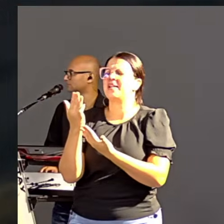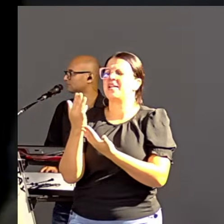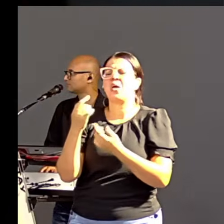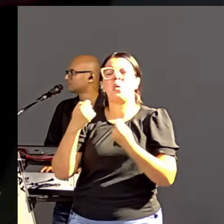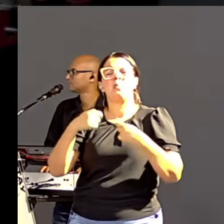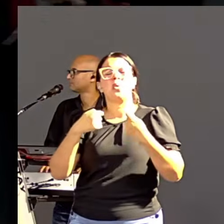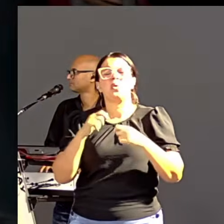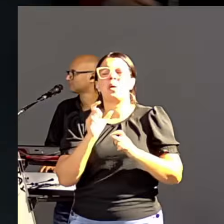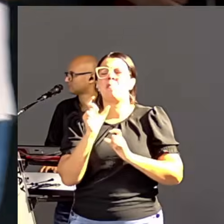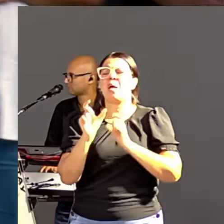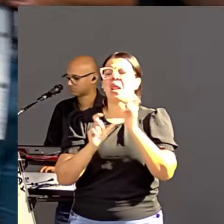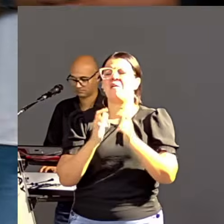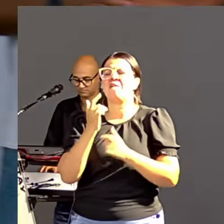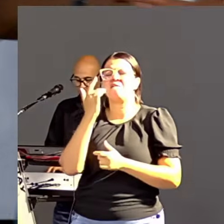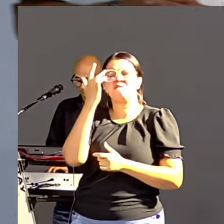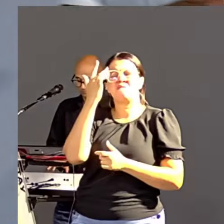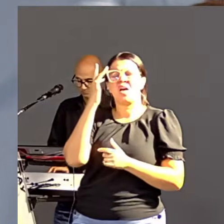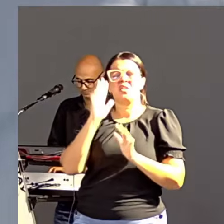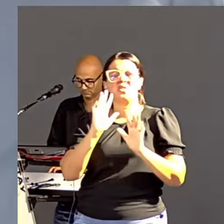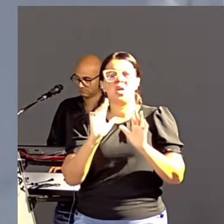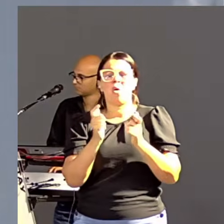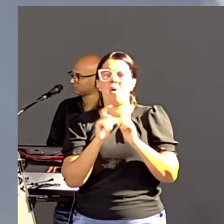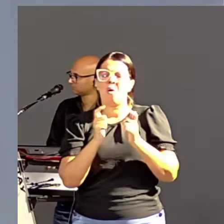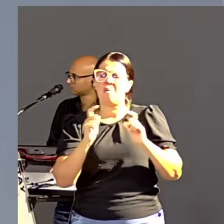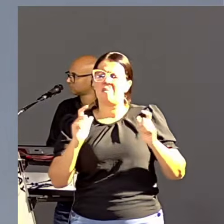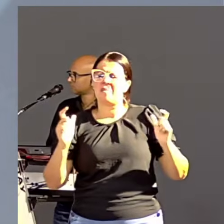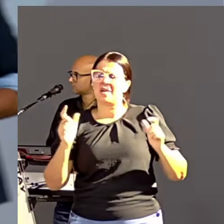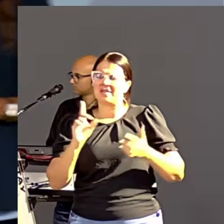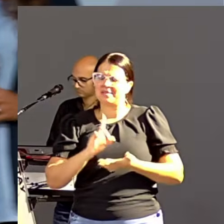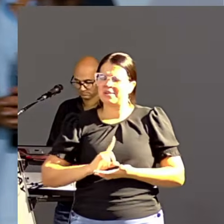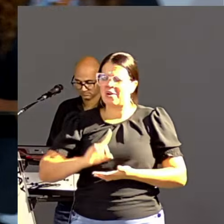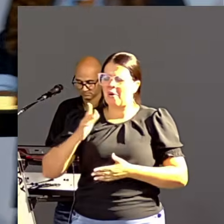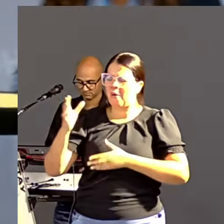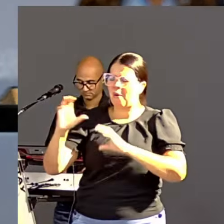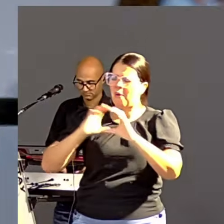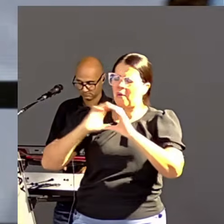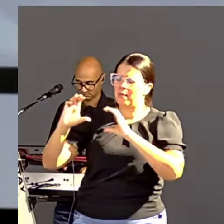palavras fáceis e amplie essa comunicação. Fale com Ele,